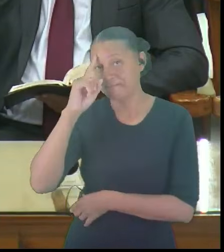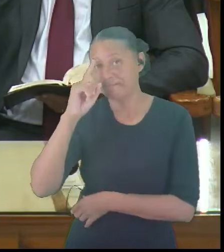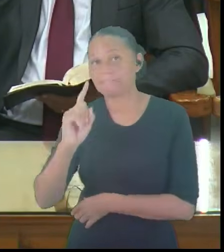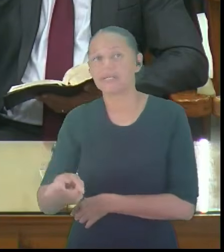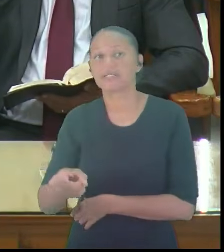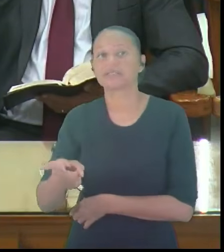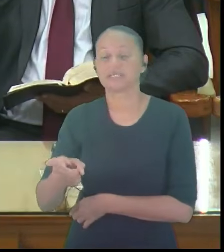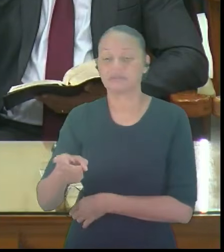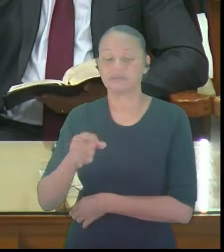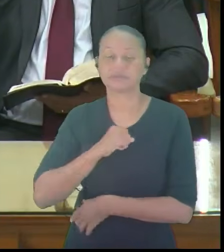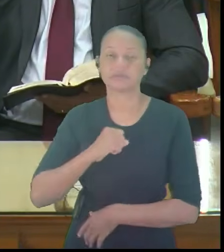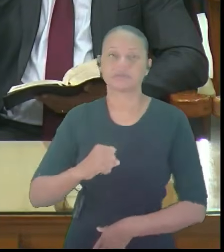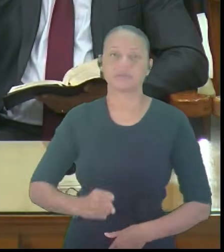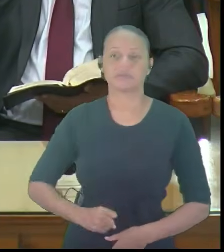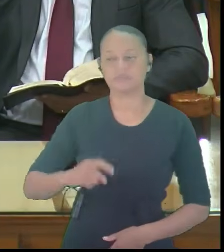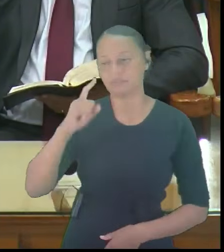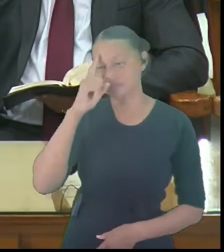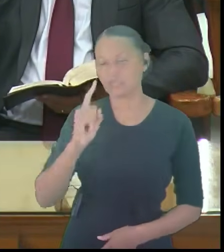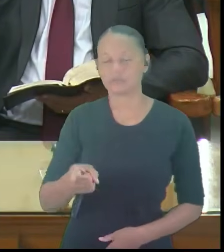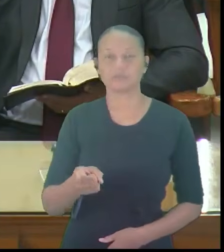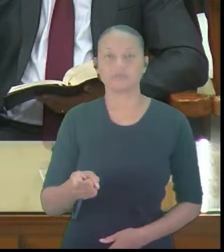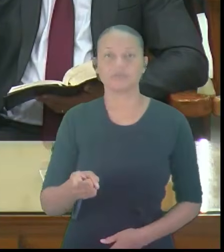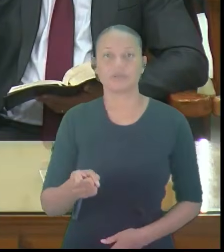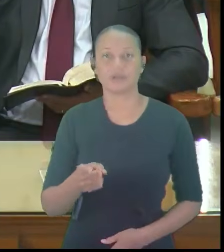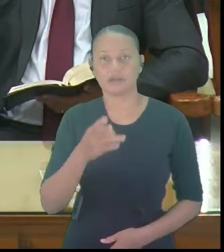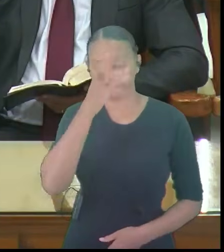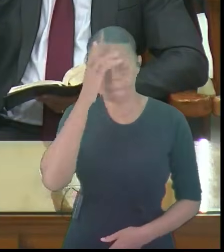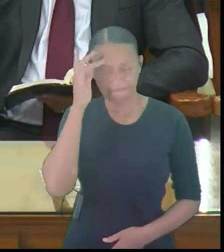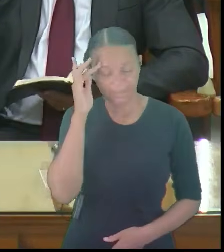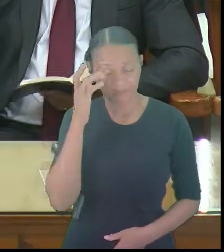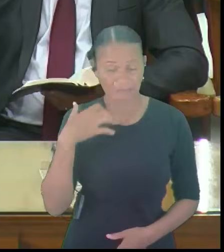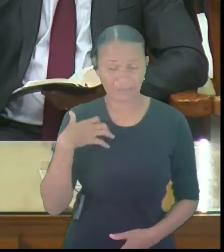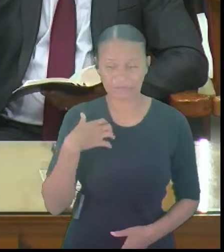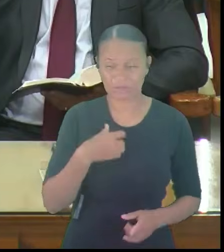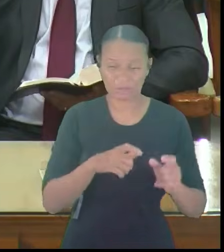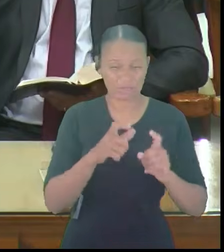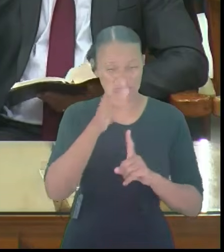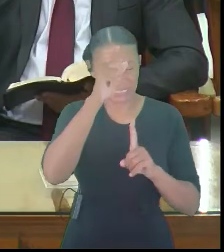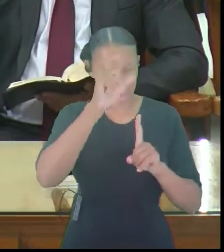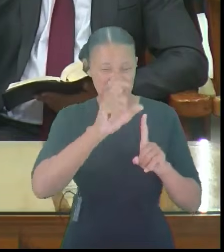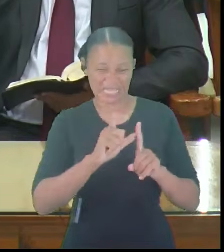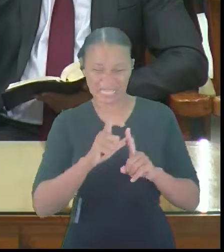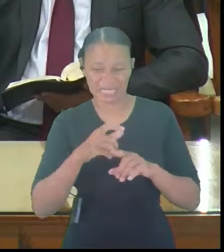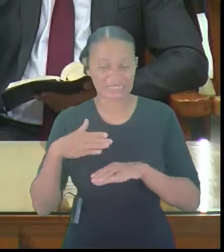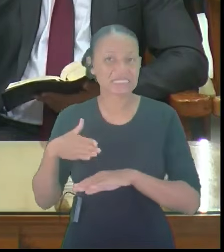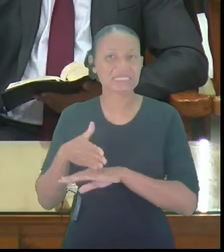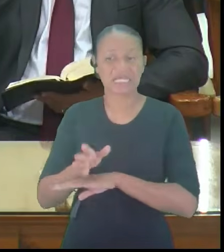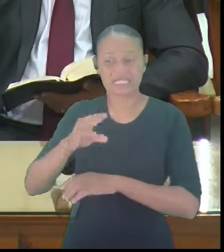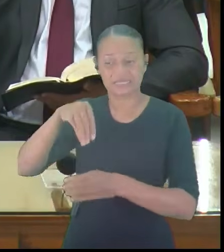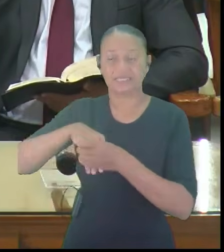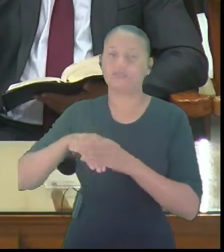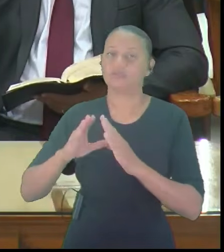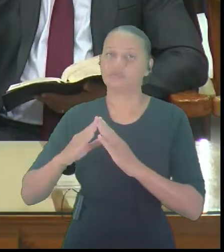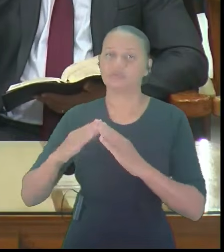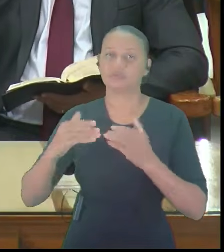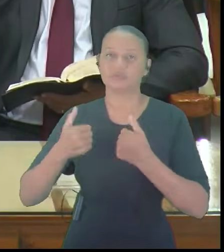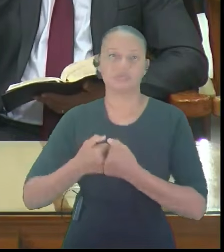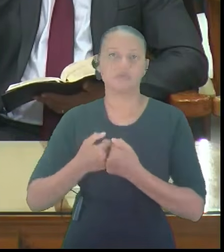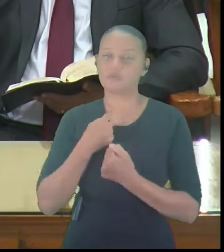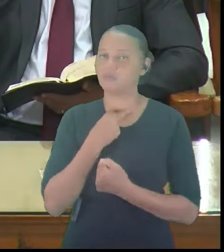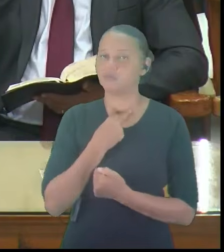dos sacerdotes. Que as pessoas perturbadas não entrassem nos atos do templo.